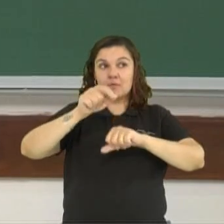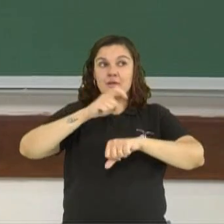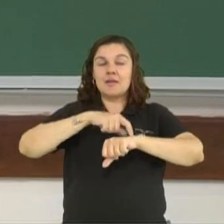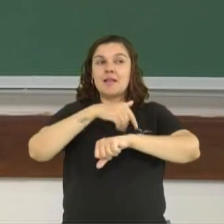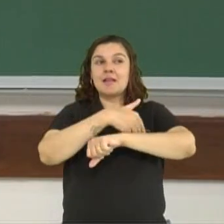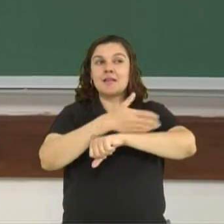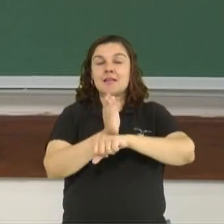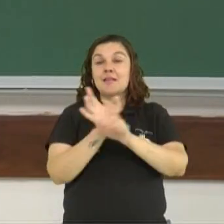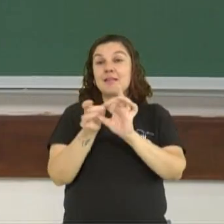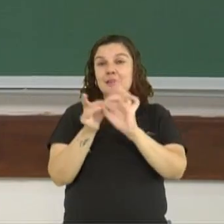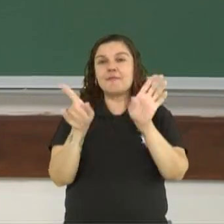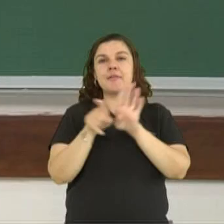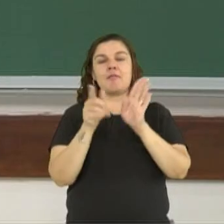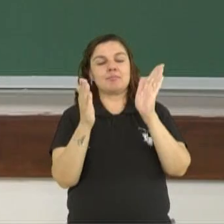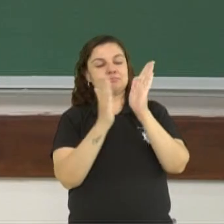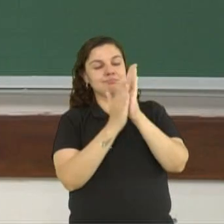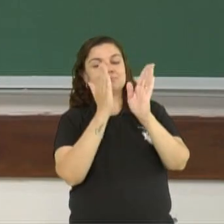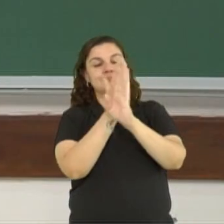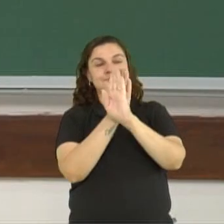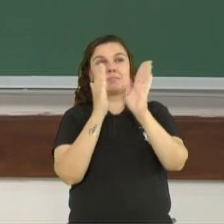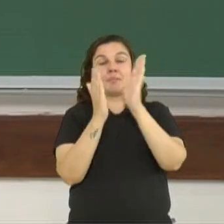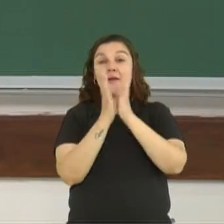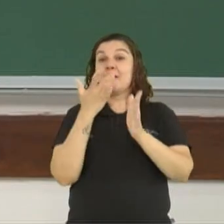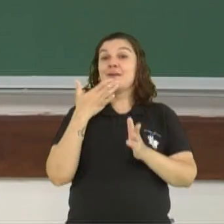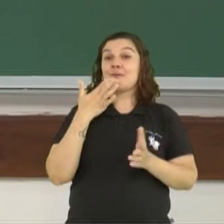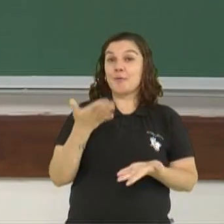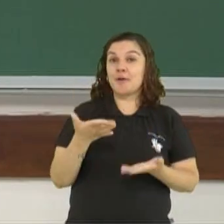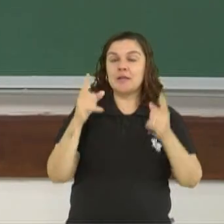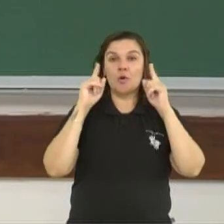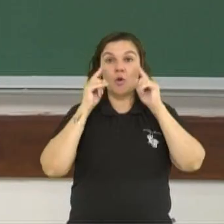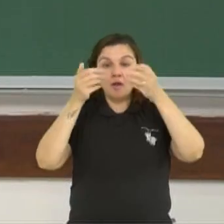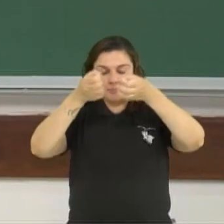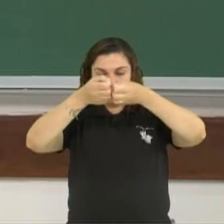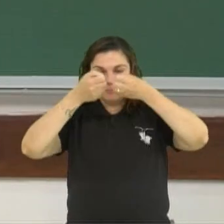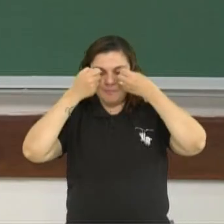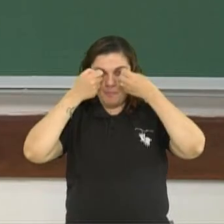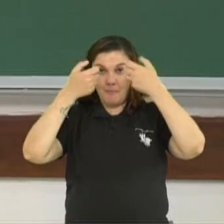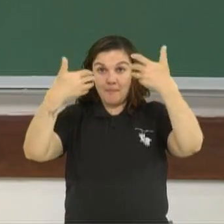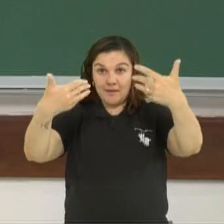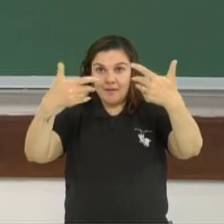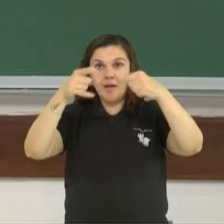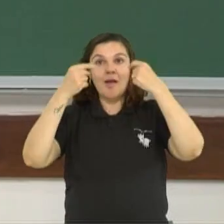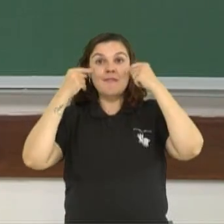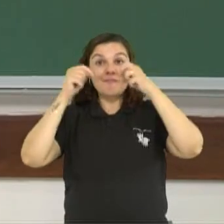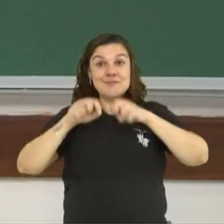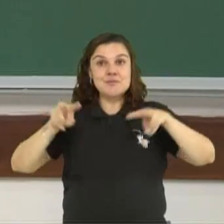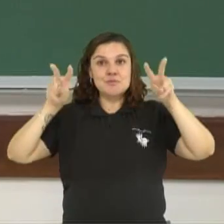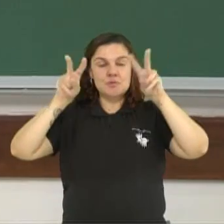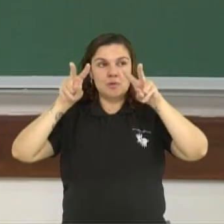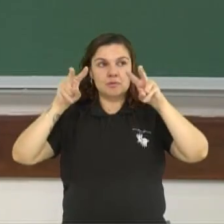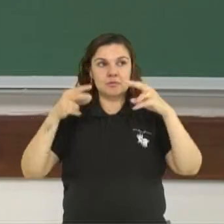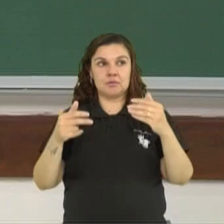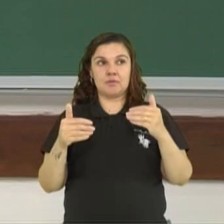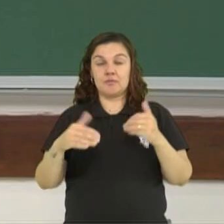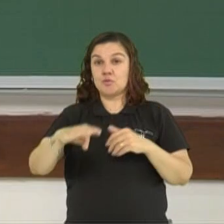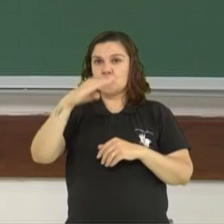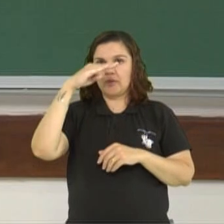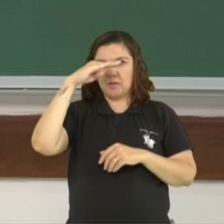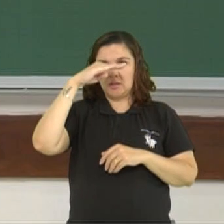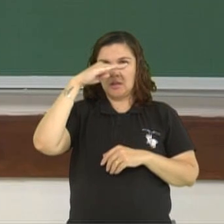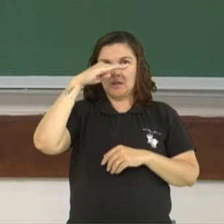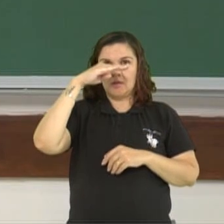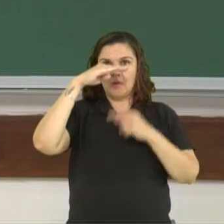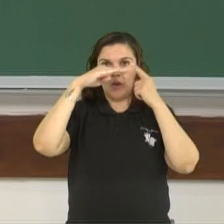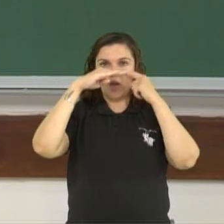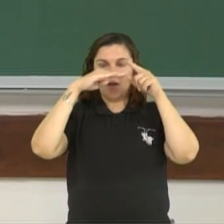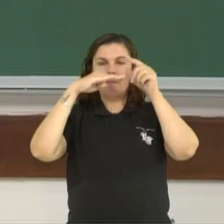tempo e podia trabalhar com camadas. E a coisa mais importante, que é a perspectiva, eu já falei para vocês, é a visão. Se eu estou vendo um objeto nessa altura aqui, meu